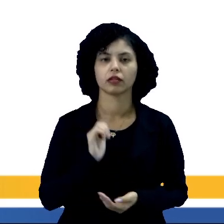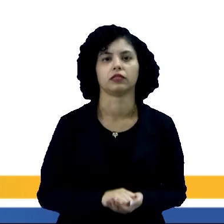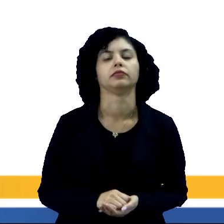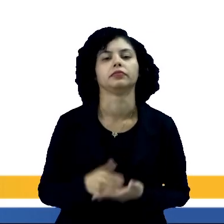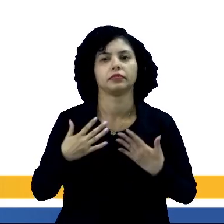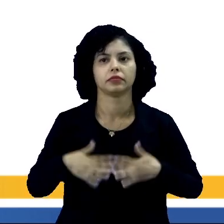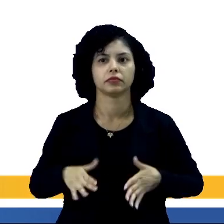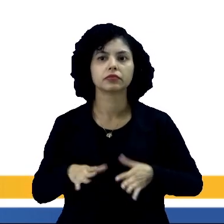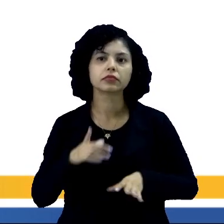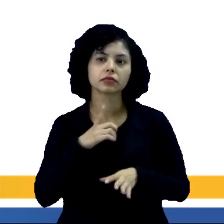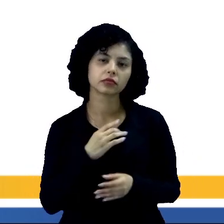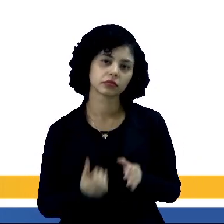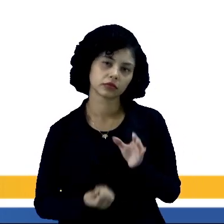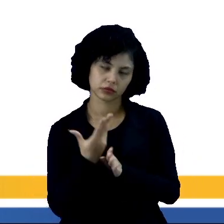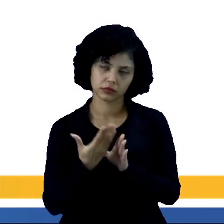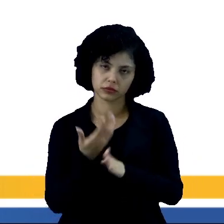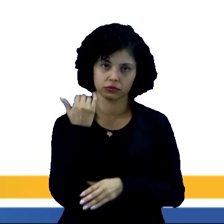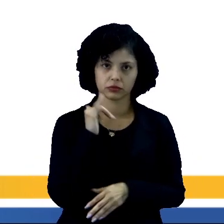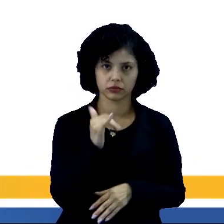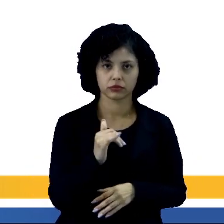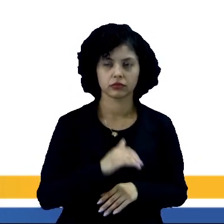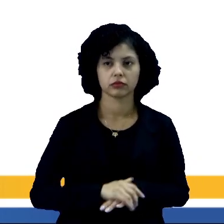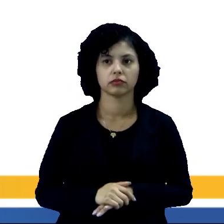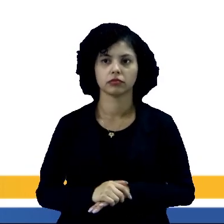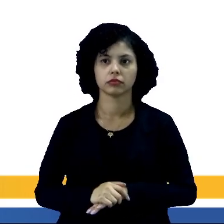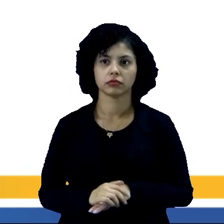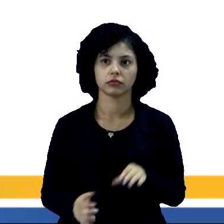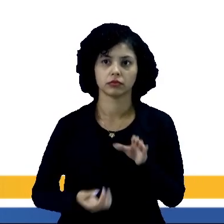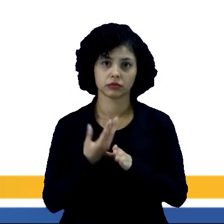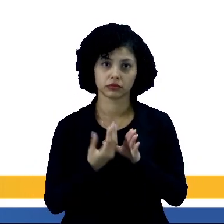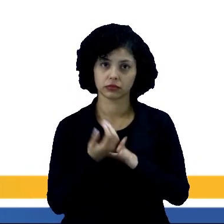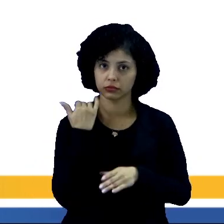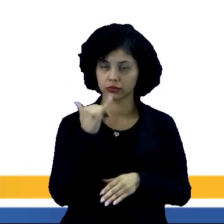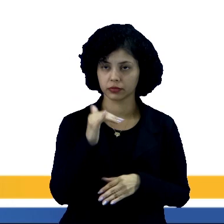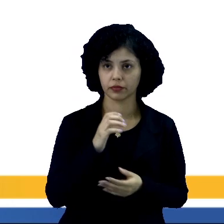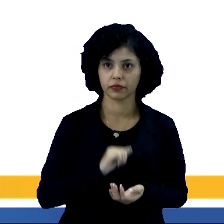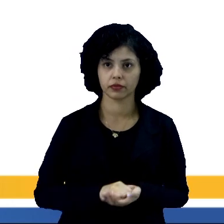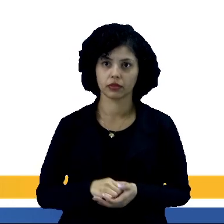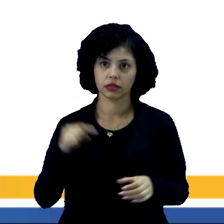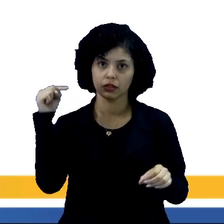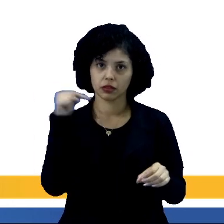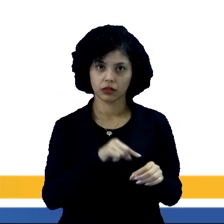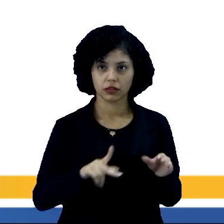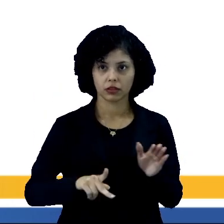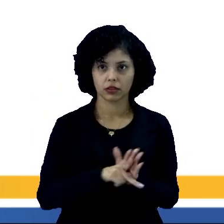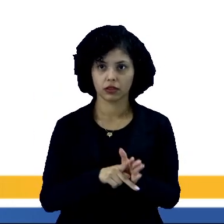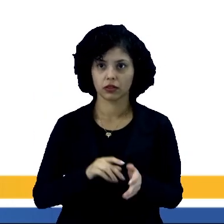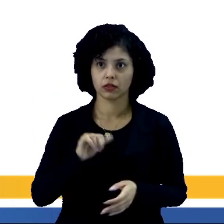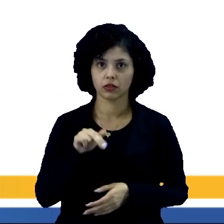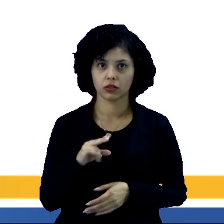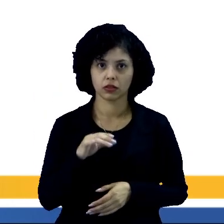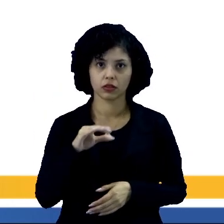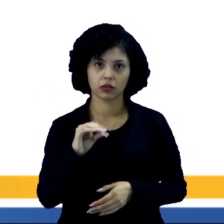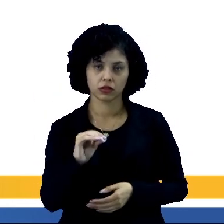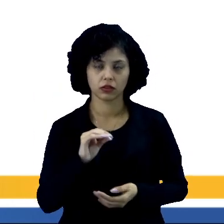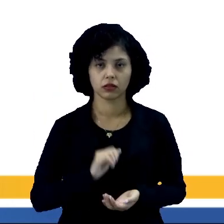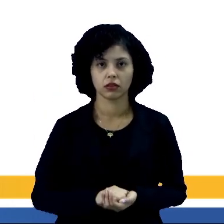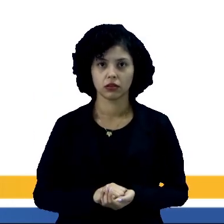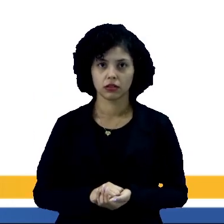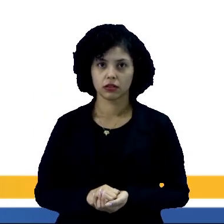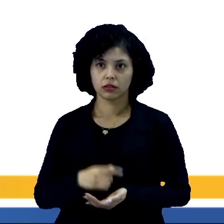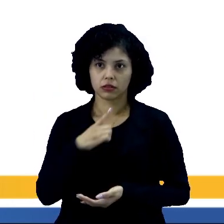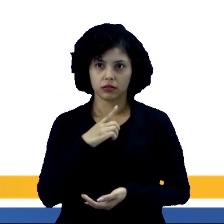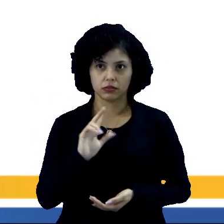estado tranquilo é que a gente está tendo a produção de energia. E essa produção de energia está sendo no centro dele, no seu núcleo. O